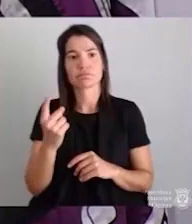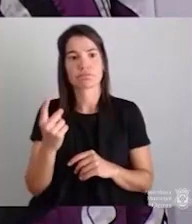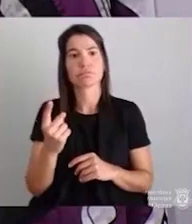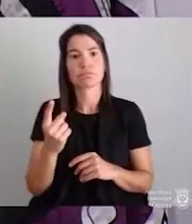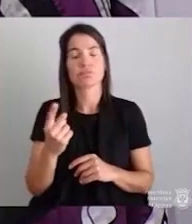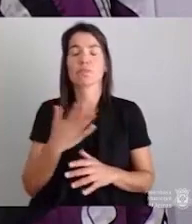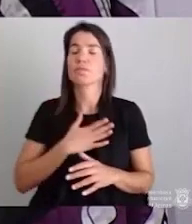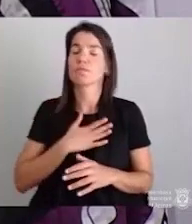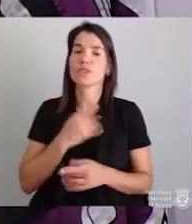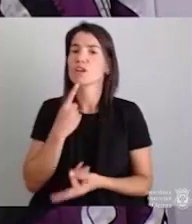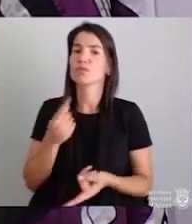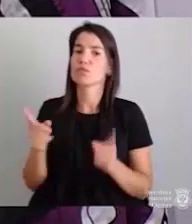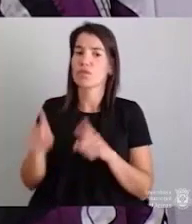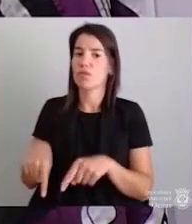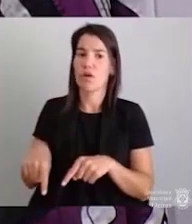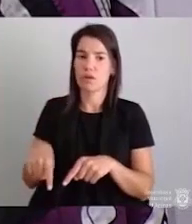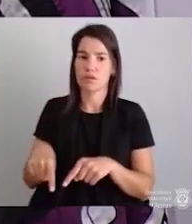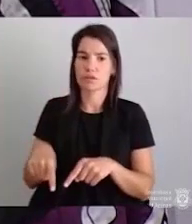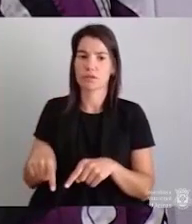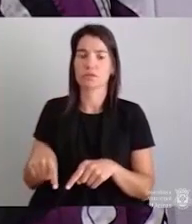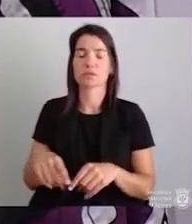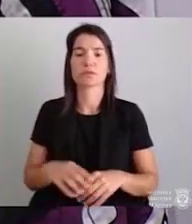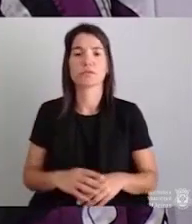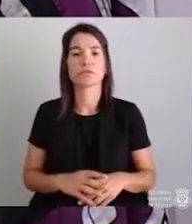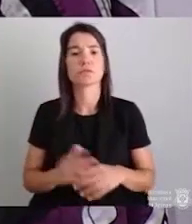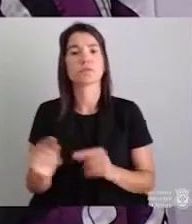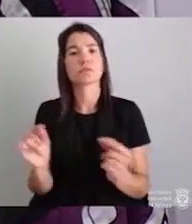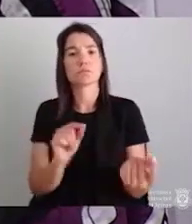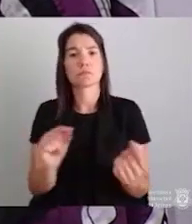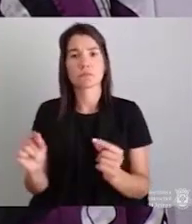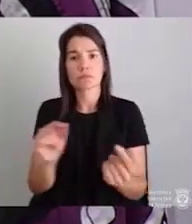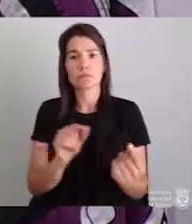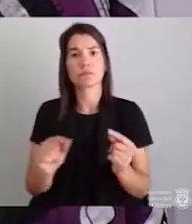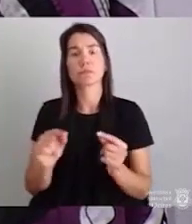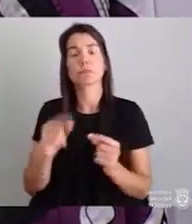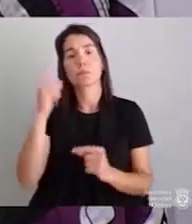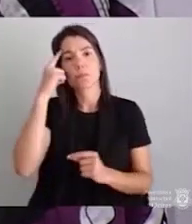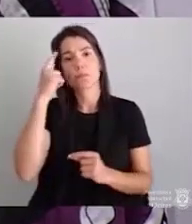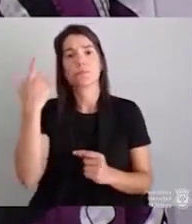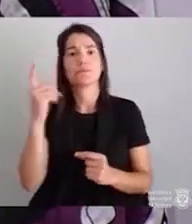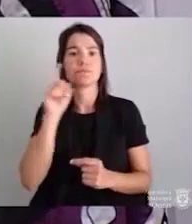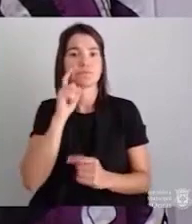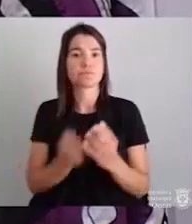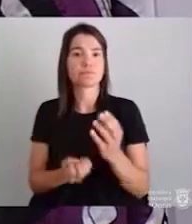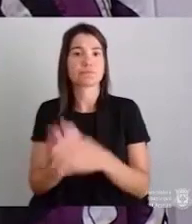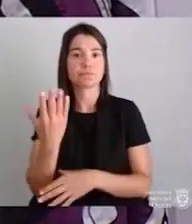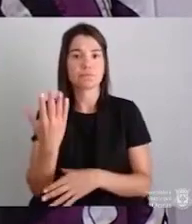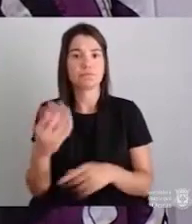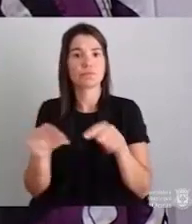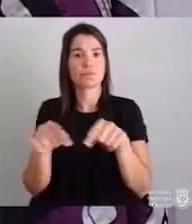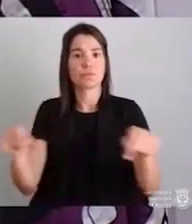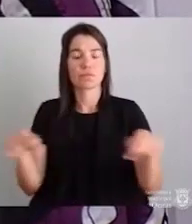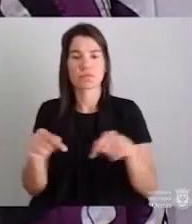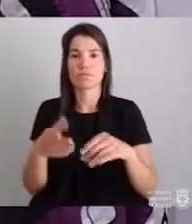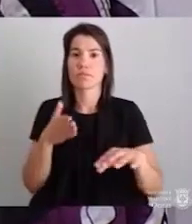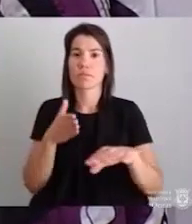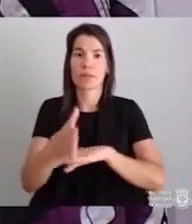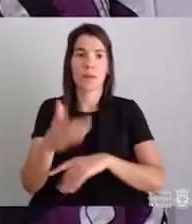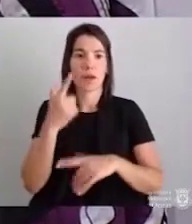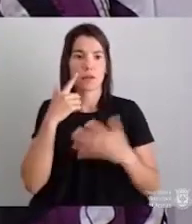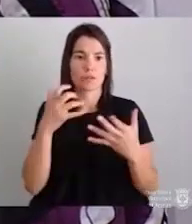volte a acontecer dos debates sublinhamos a defesa da criação de um equipamento de impacto Metropolitano